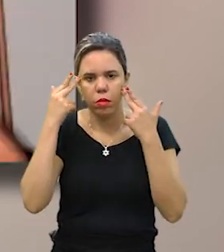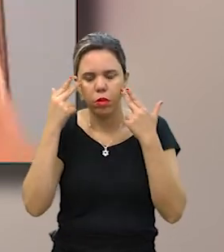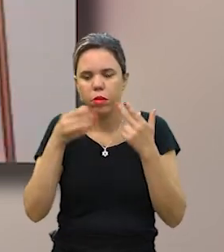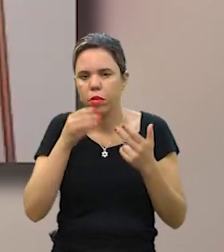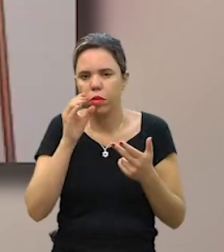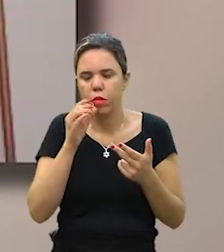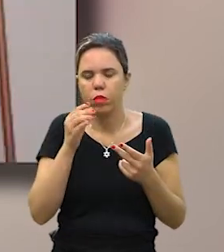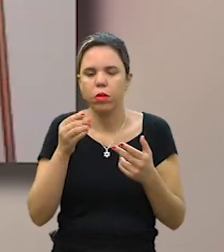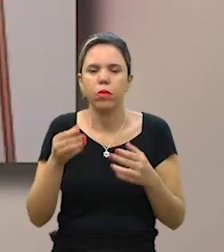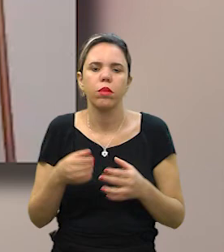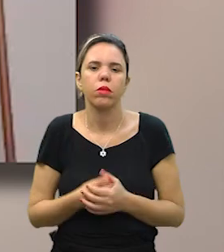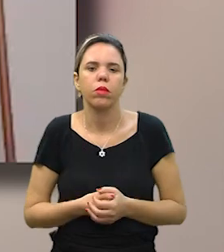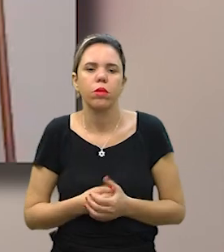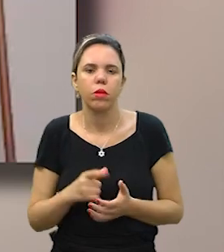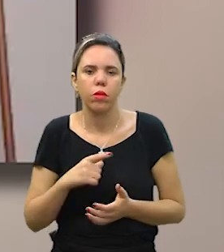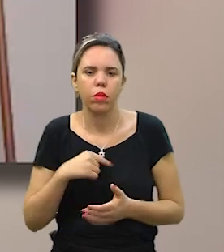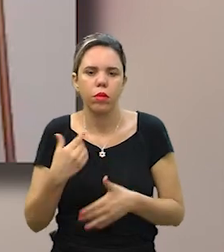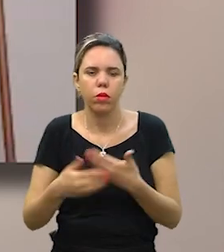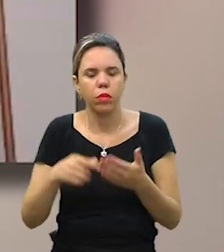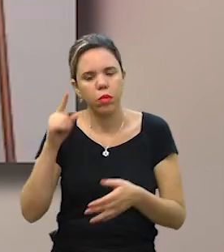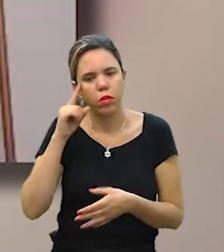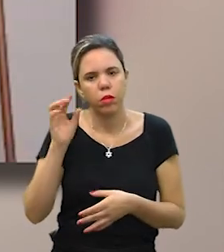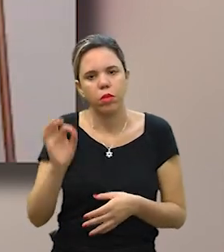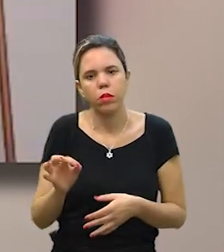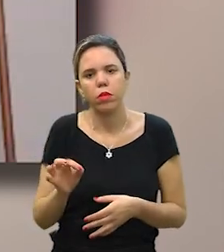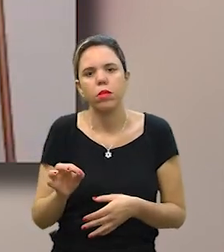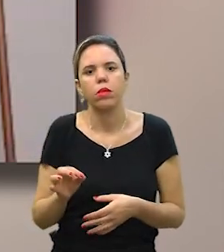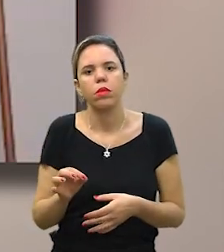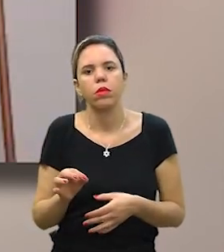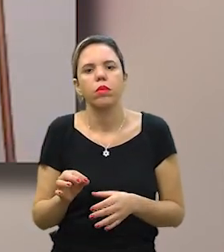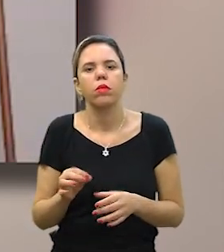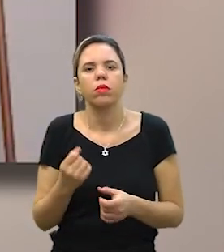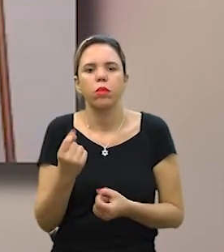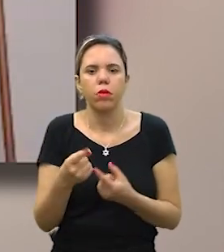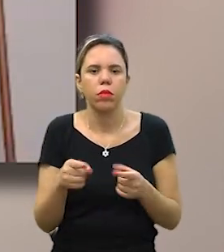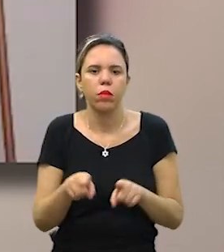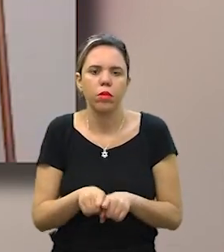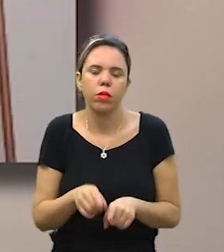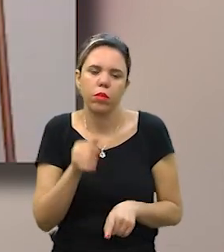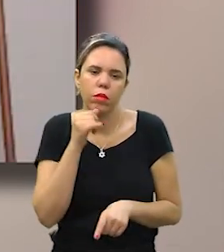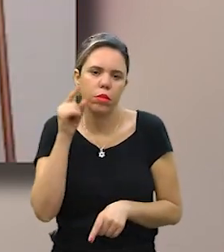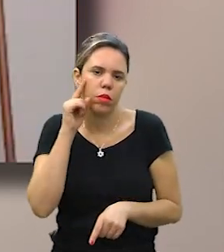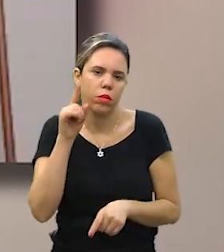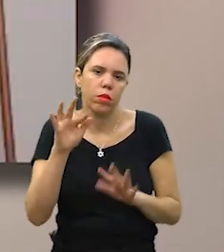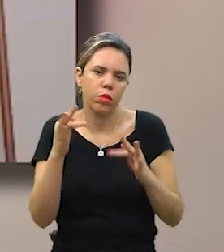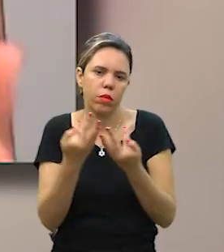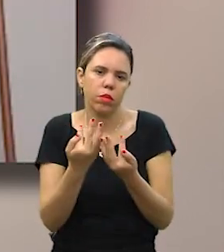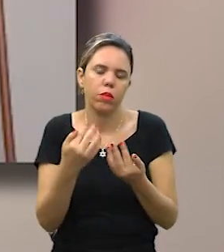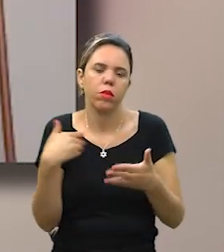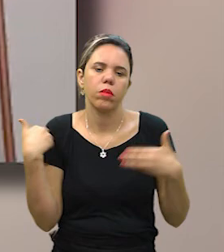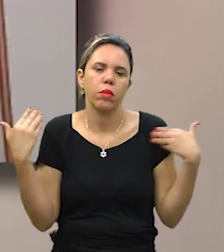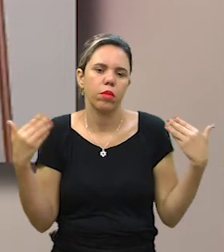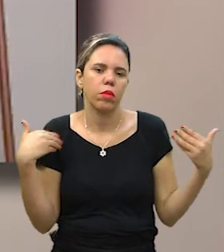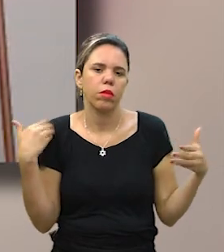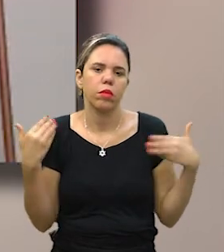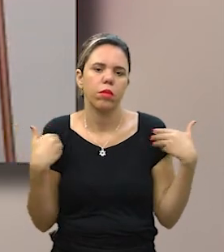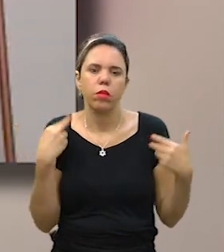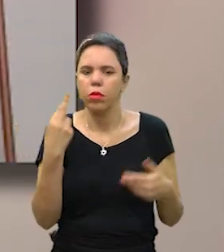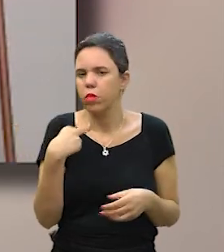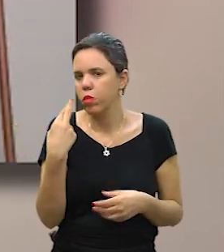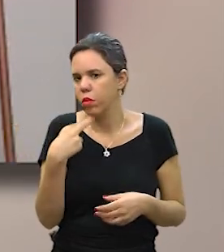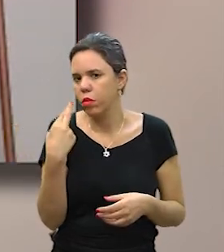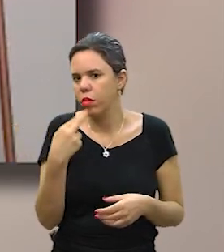natural, bastante água para hidratar. Tem que ter um dia para a exceção. Então, é um dia que a família vai passear, vai